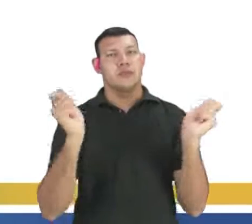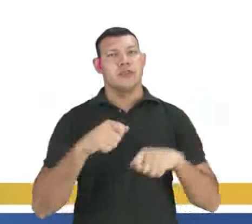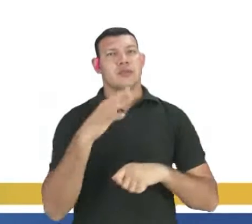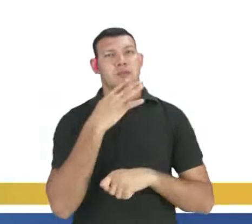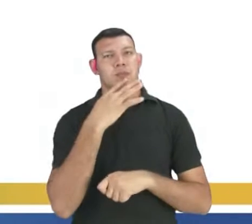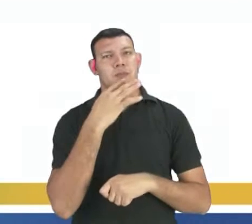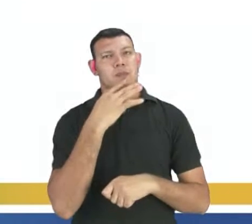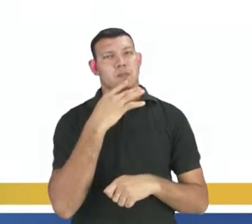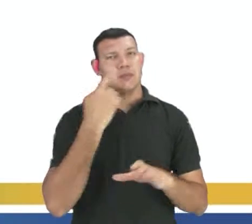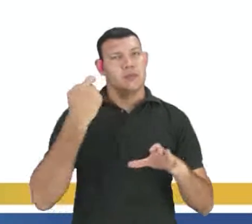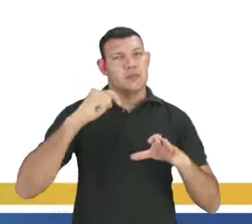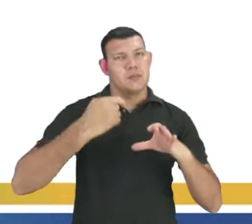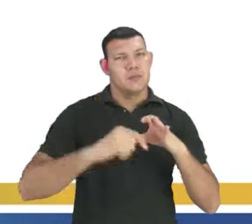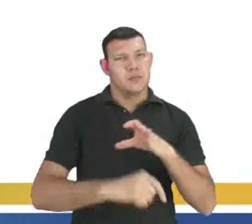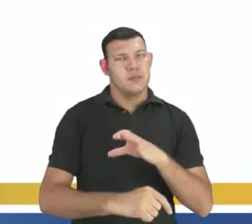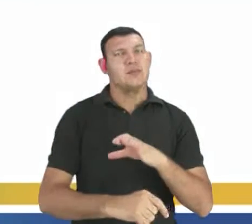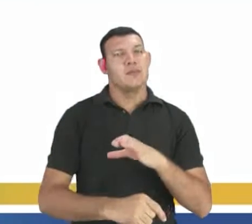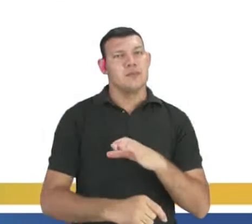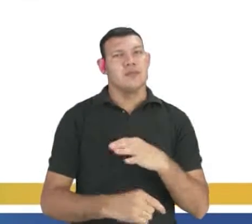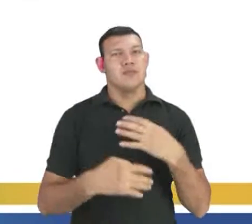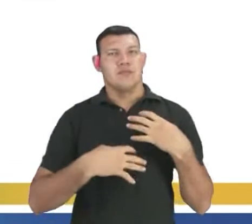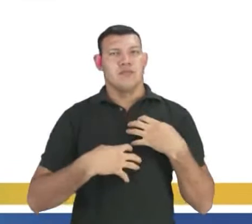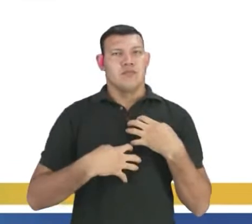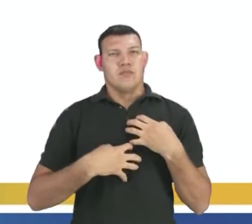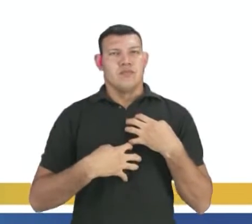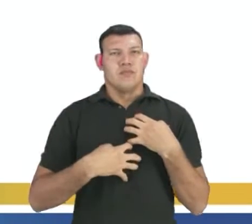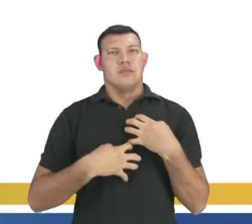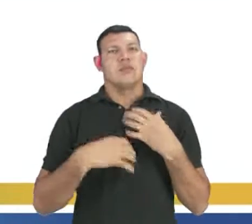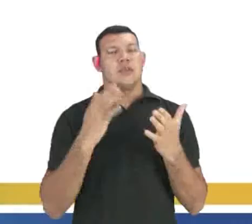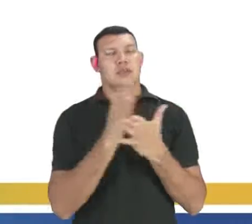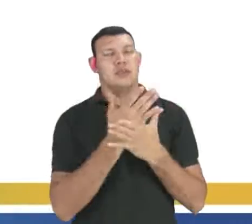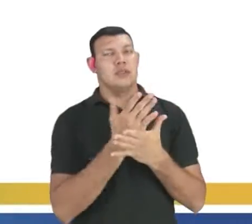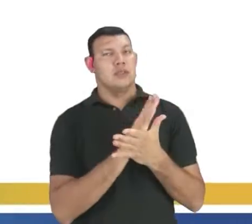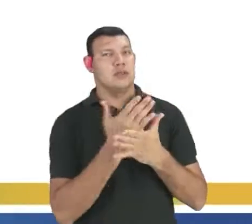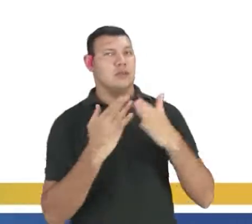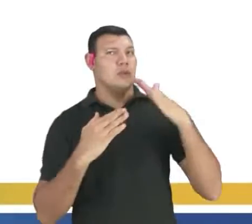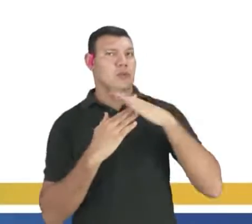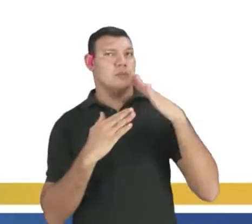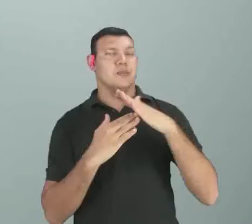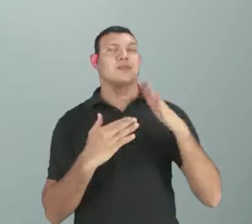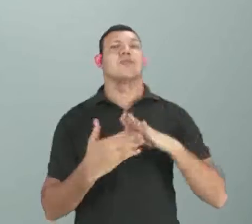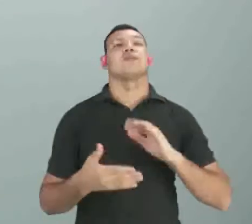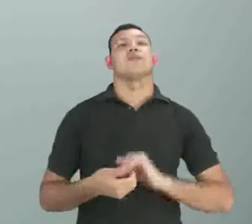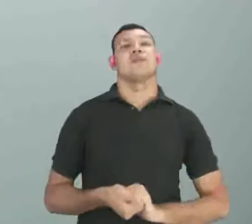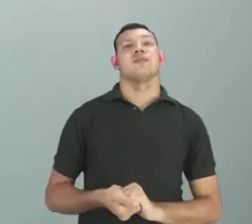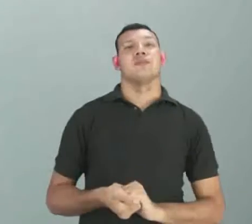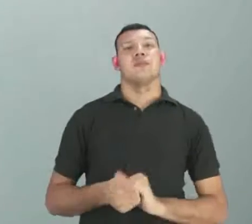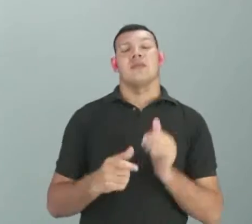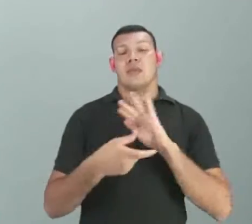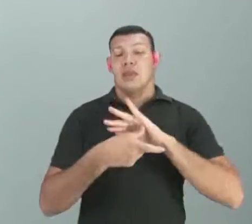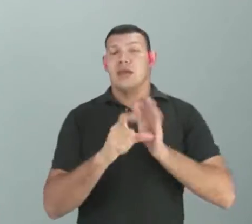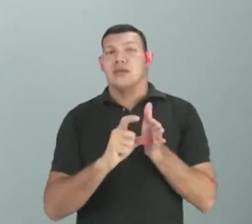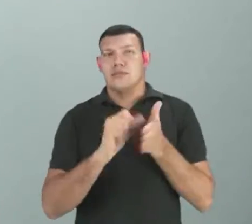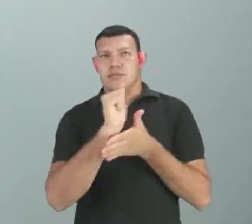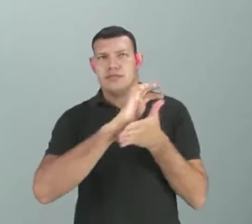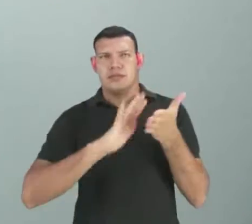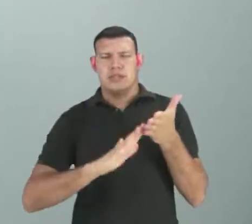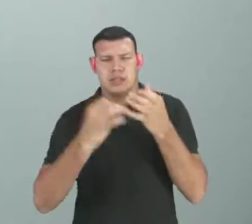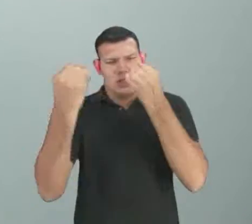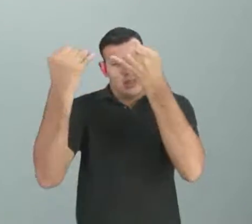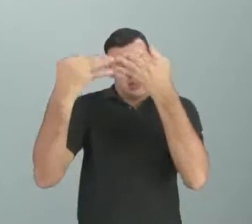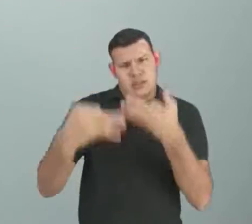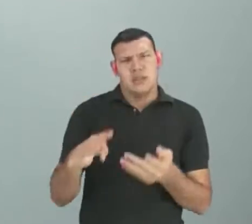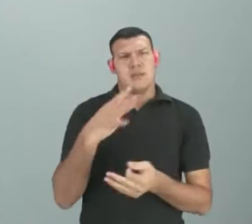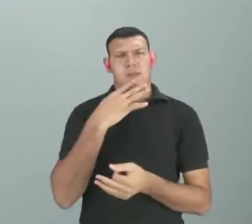né? Sentindo-as e respeitando os limites, né? Então, antes do nosso exercitando, a gente vai falar um pouco sobre